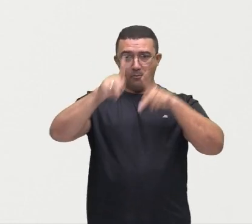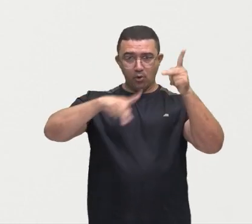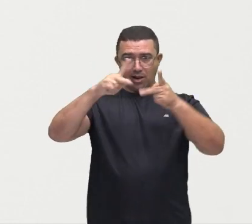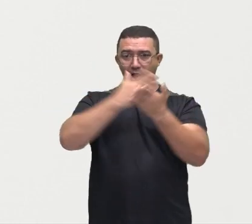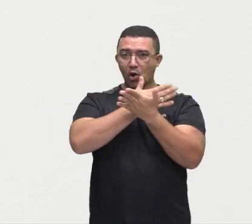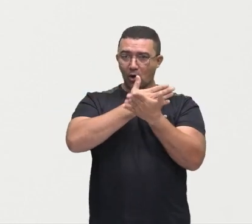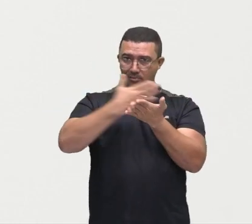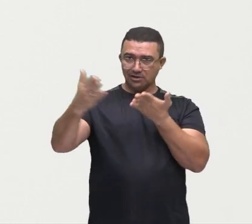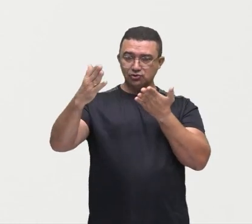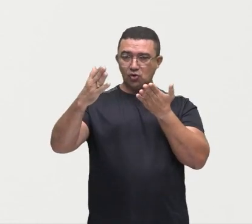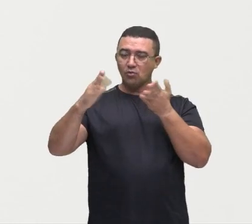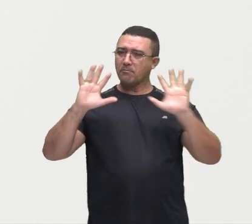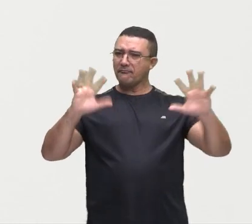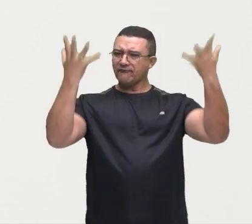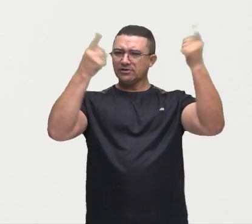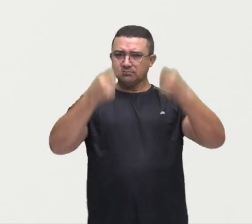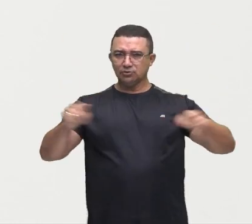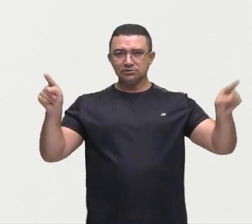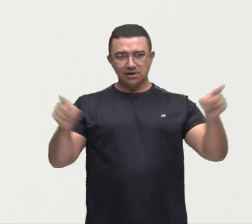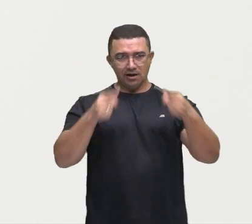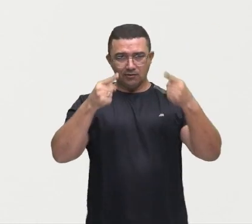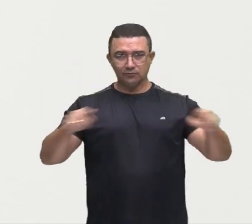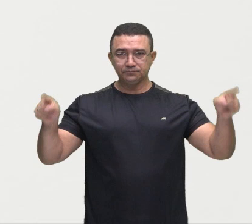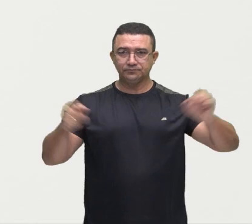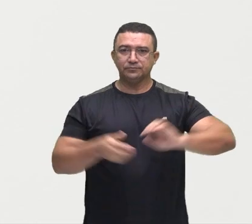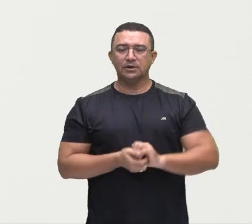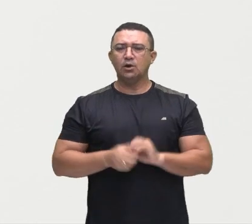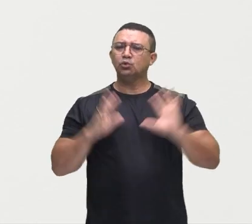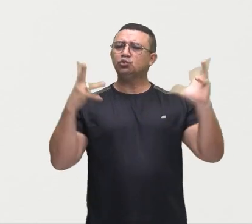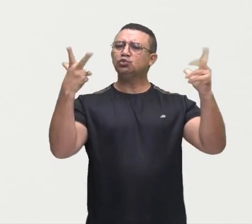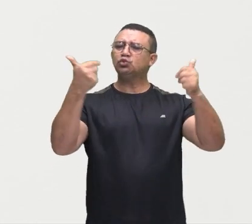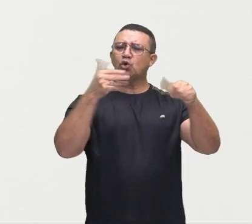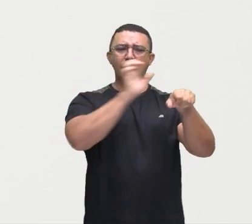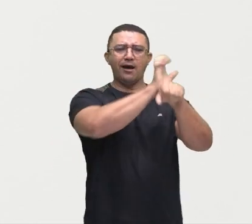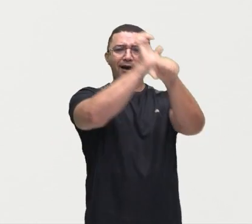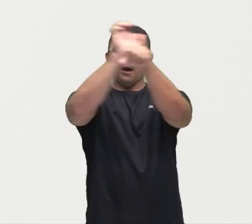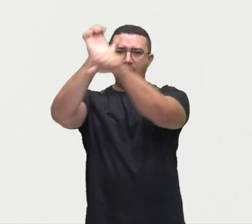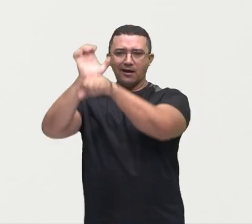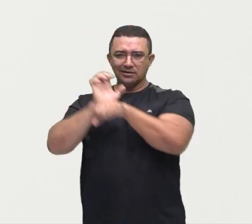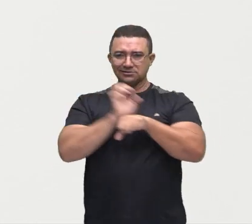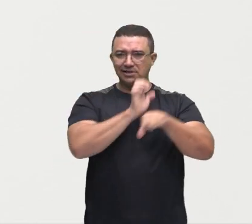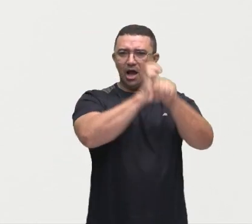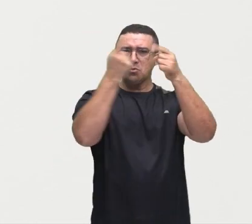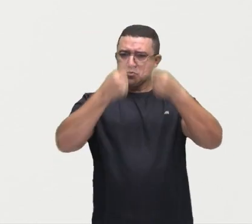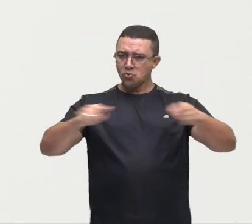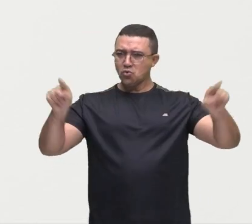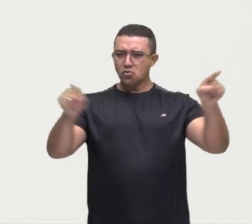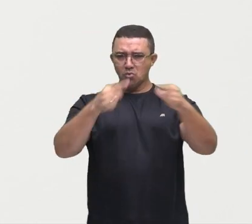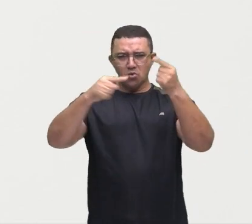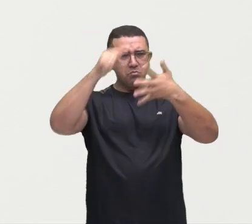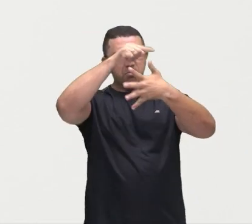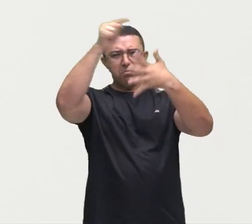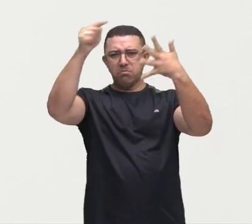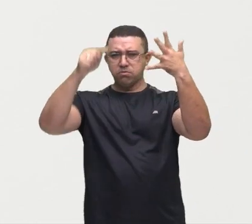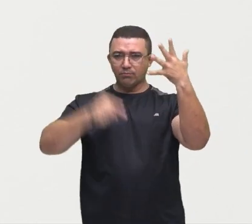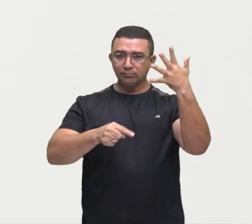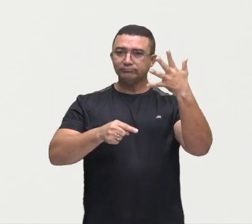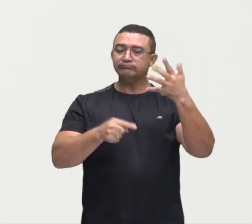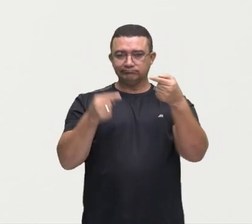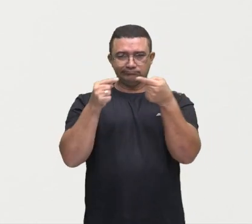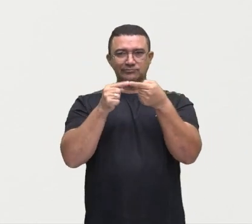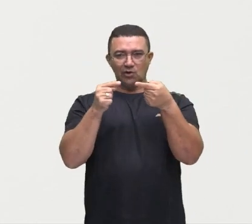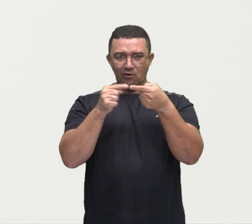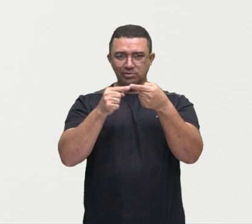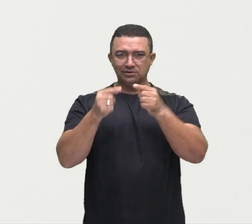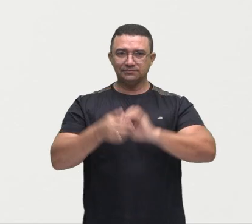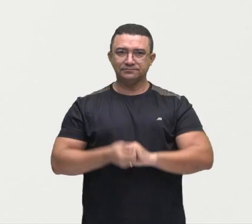Cantor popular, e aí eu tenho todos os estados, canções variadas, certo? Isso aqui já está dialogando.